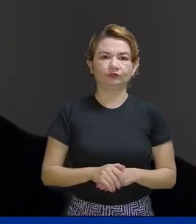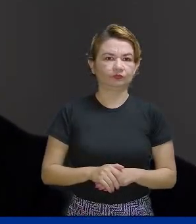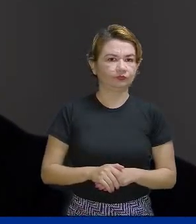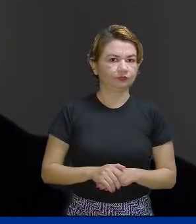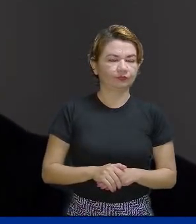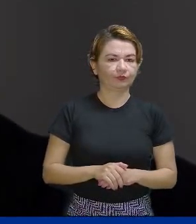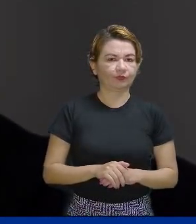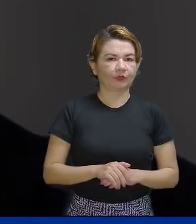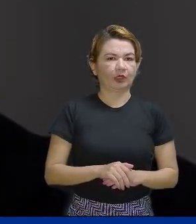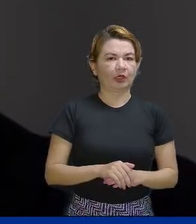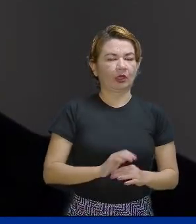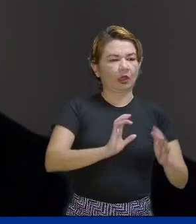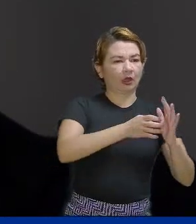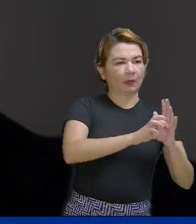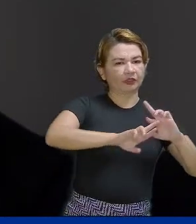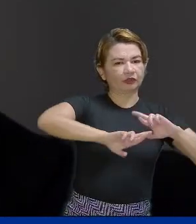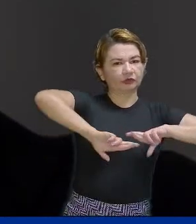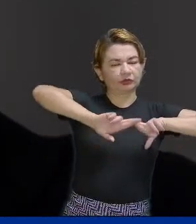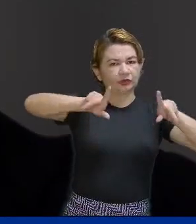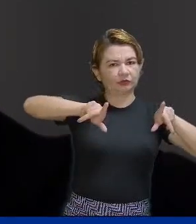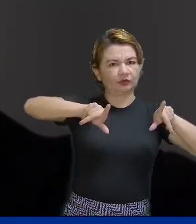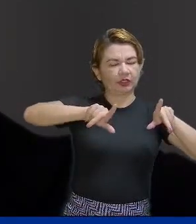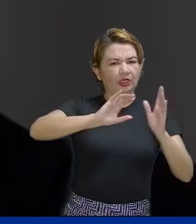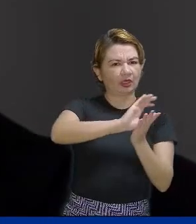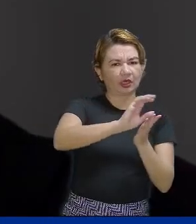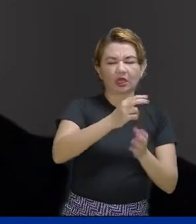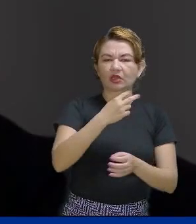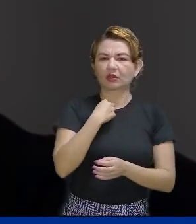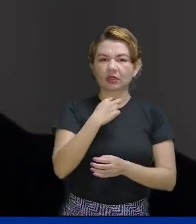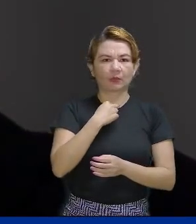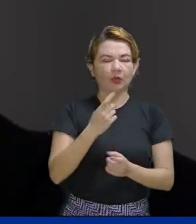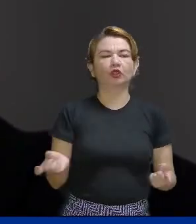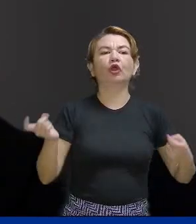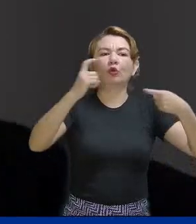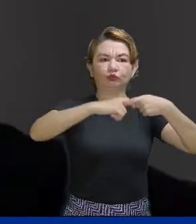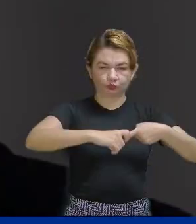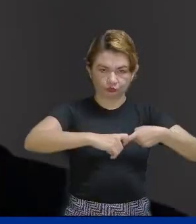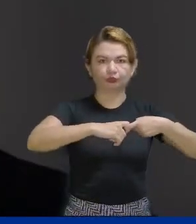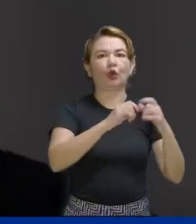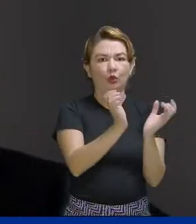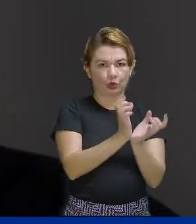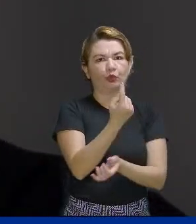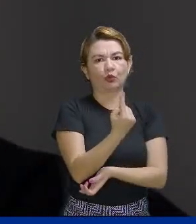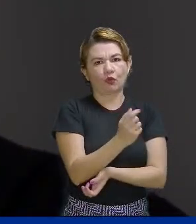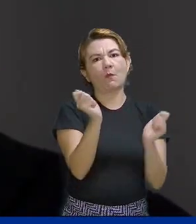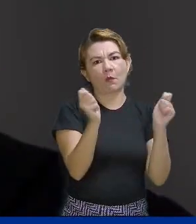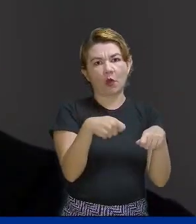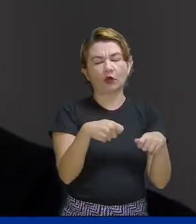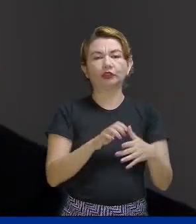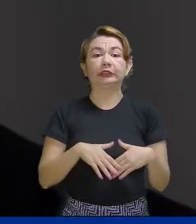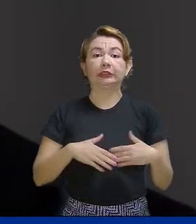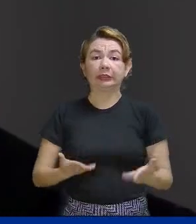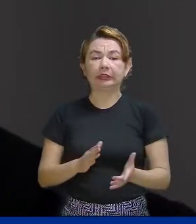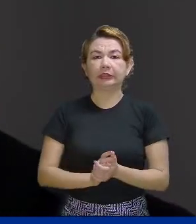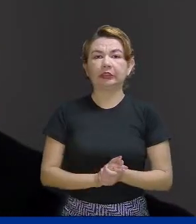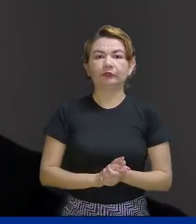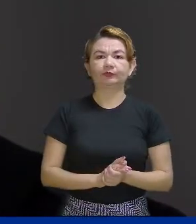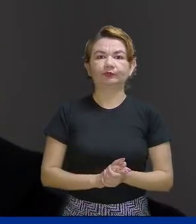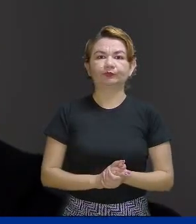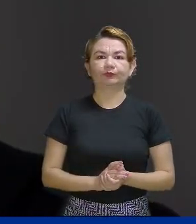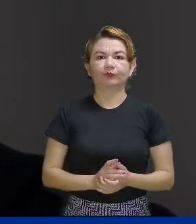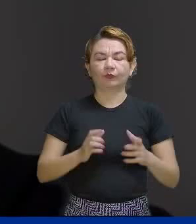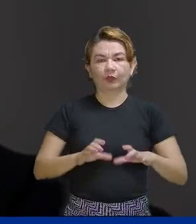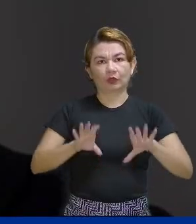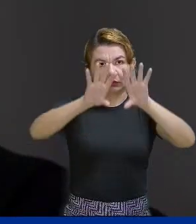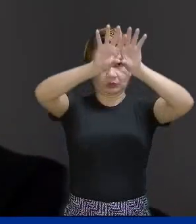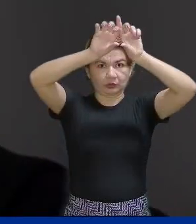entre partidos distintos não pertencentes à mesma coligação. A proibição, consoante o órgão máximo do Poder